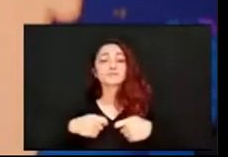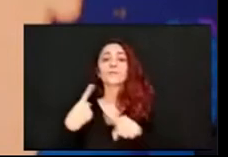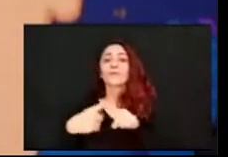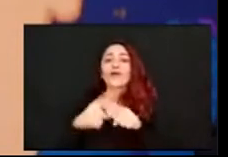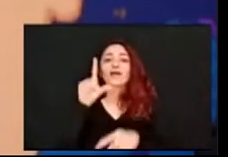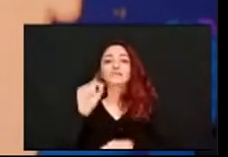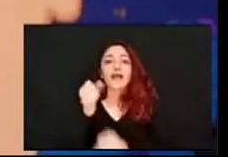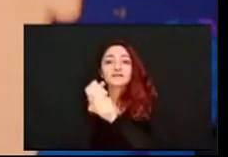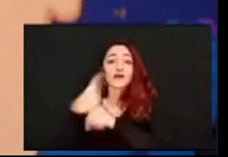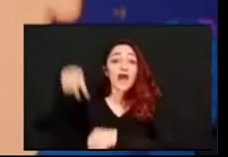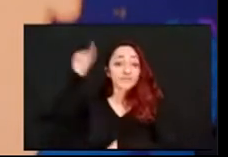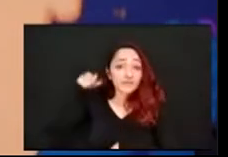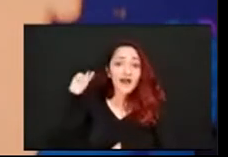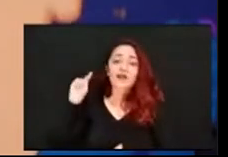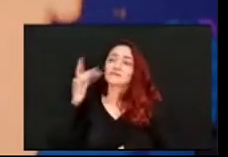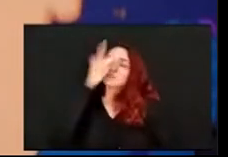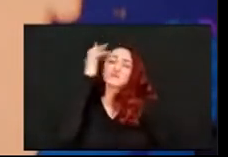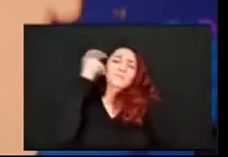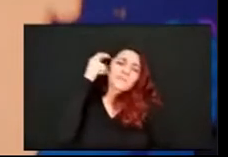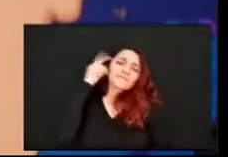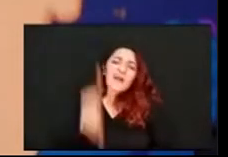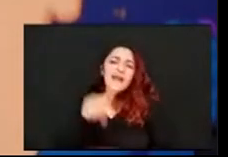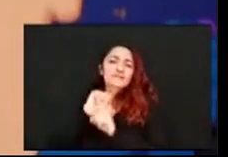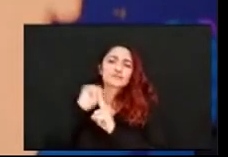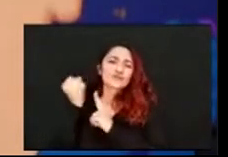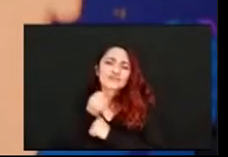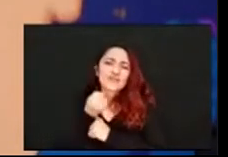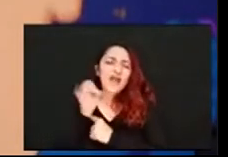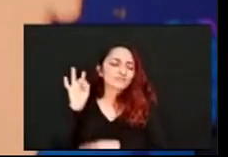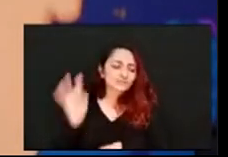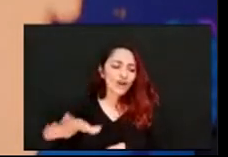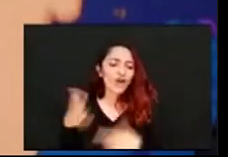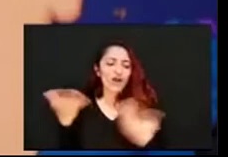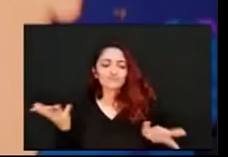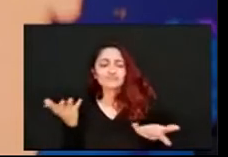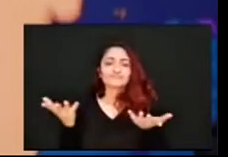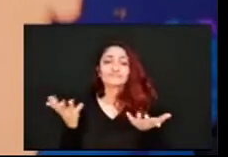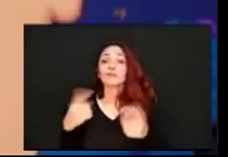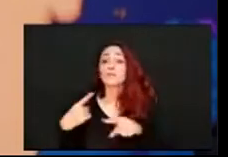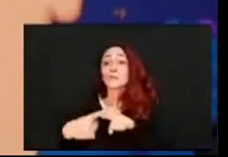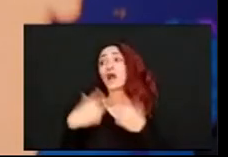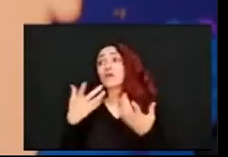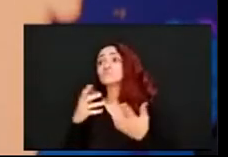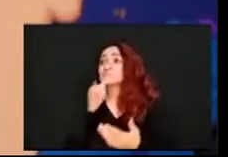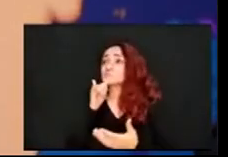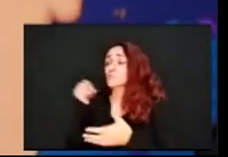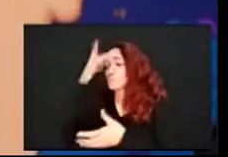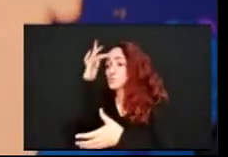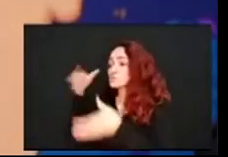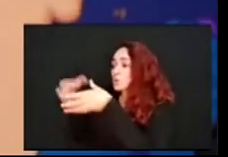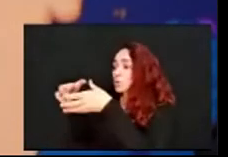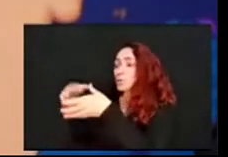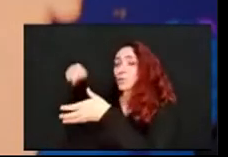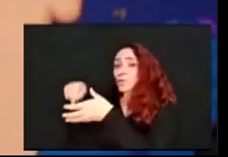muito social da que as pessoas faziam esse trabalho porque né já que uma pessoa de um grupo minorizado precisa ser